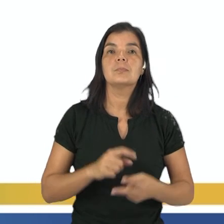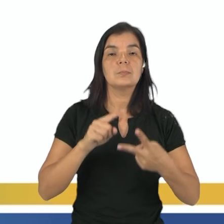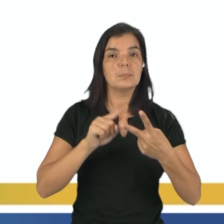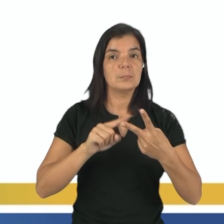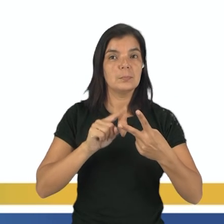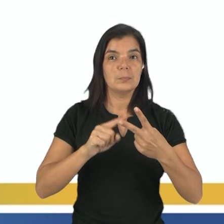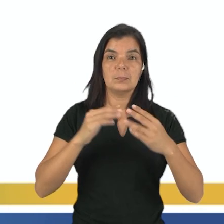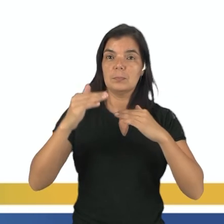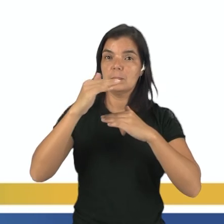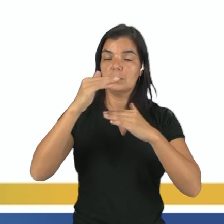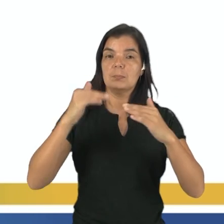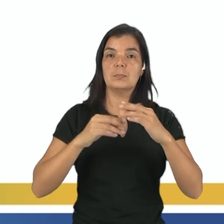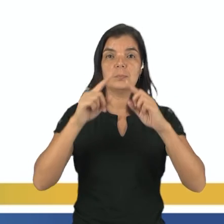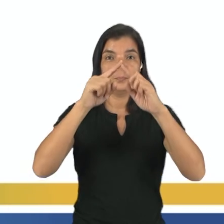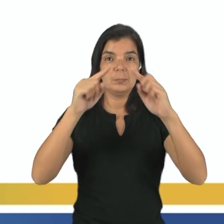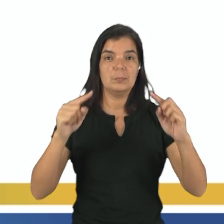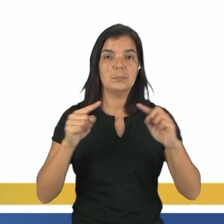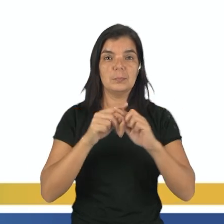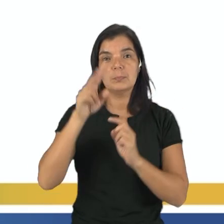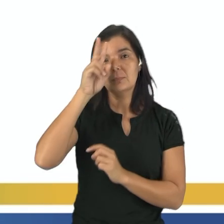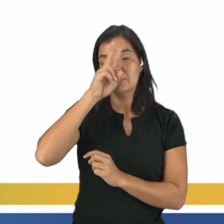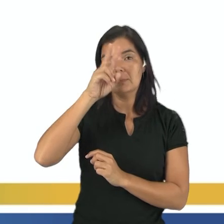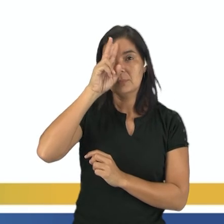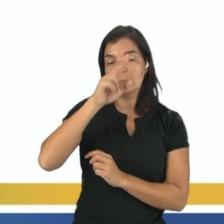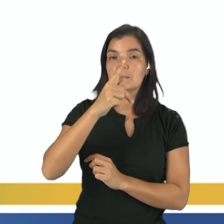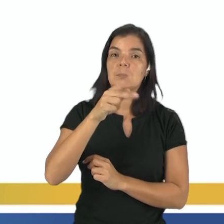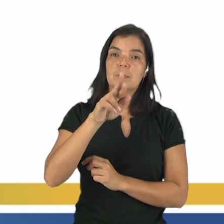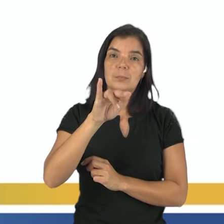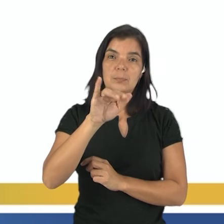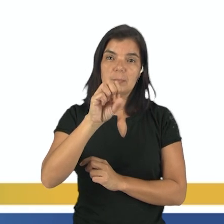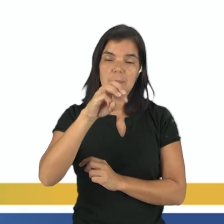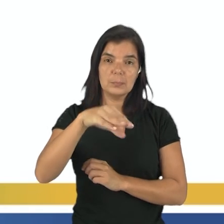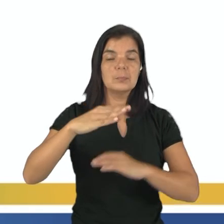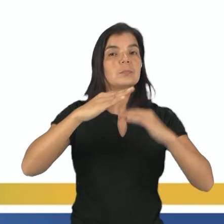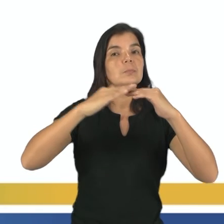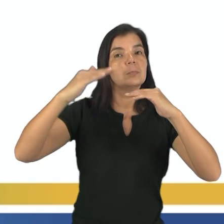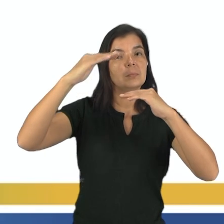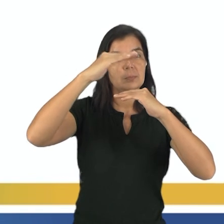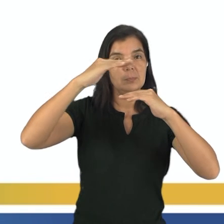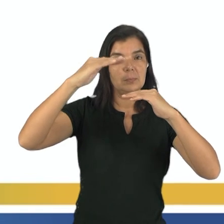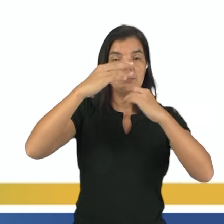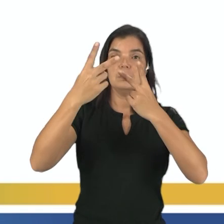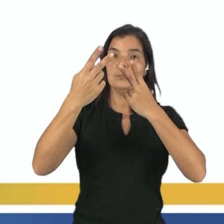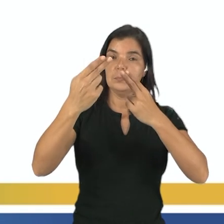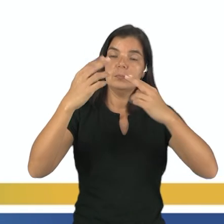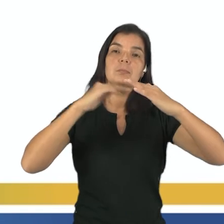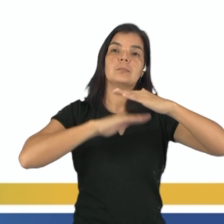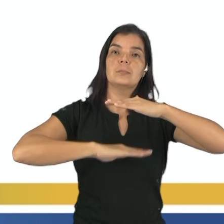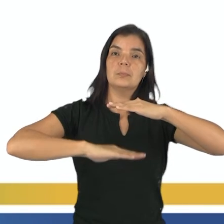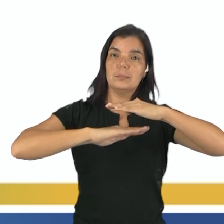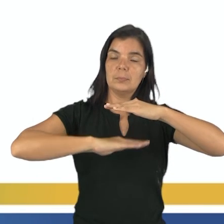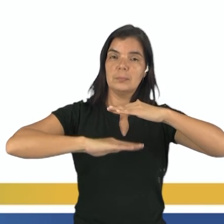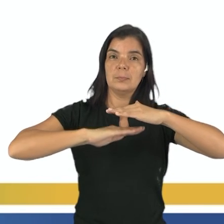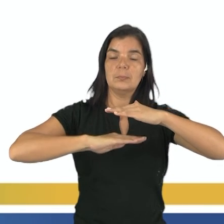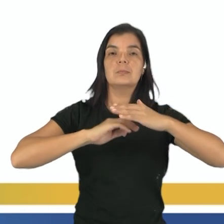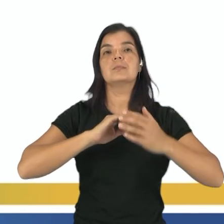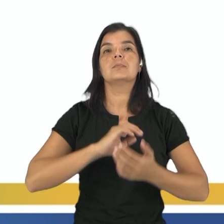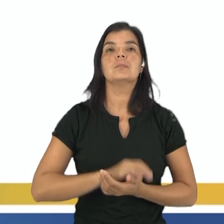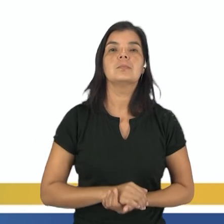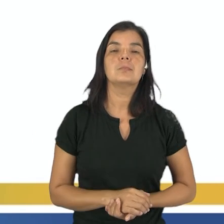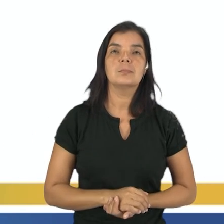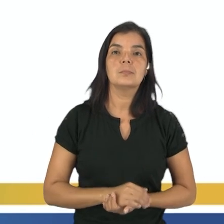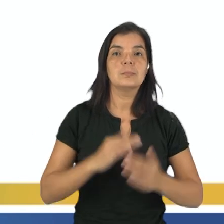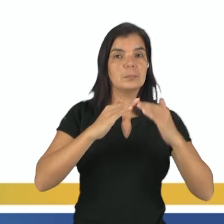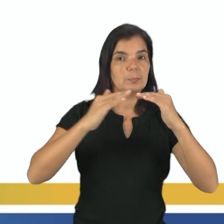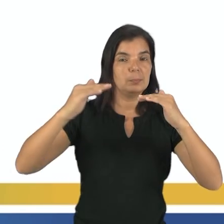duas bases aí são triângulos. Lembra que no prisma, a base de cima é igual à face,